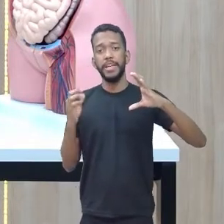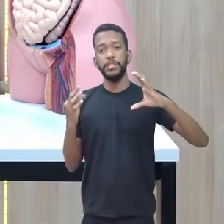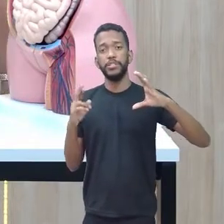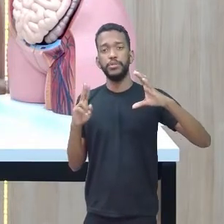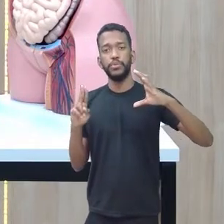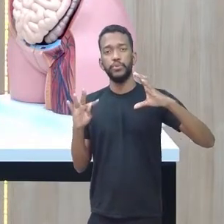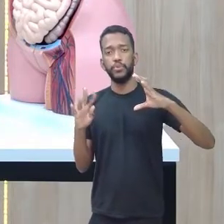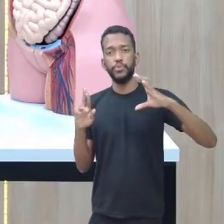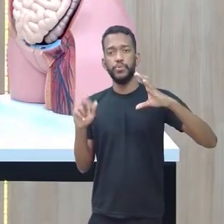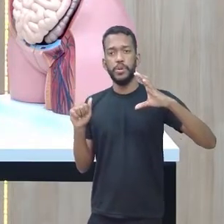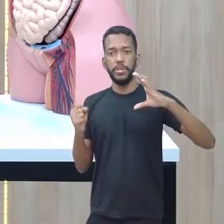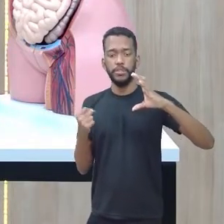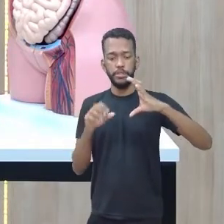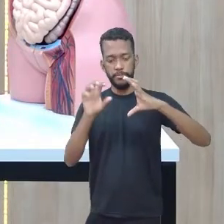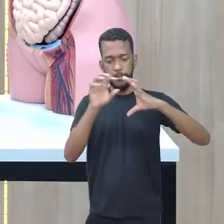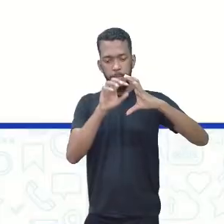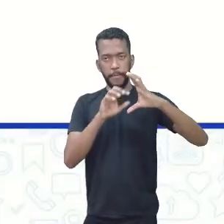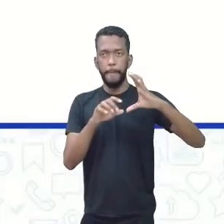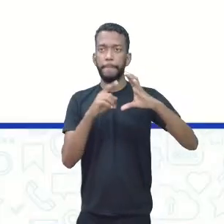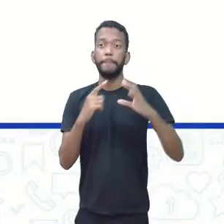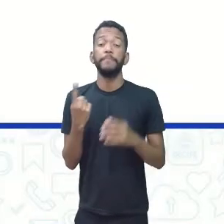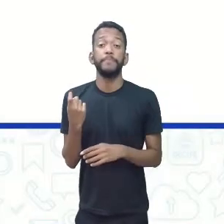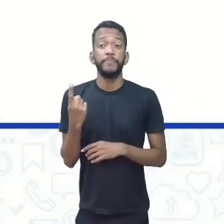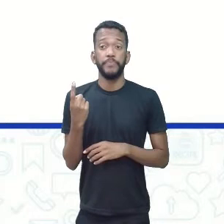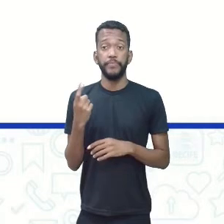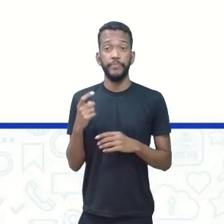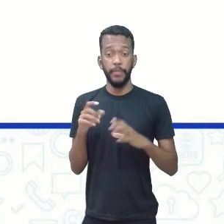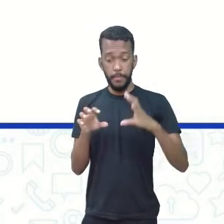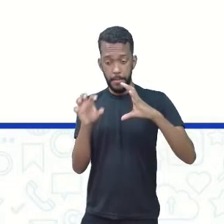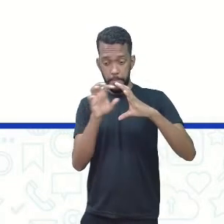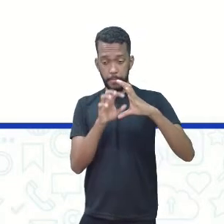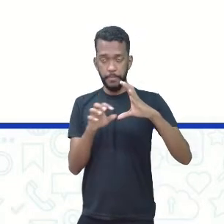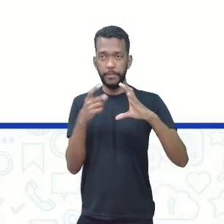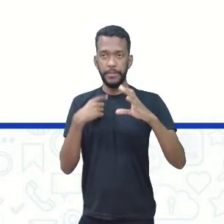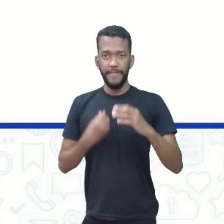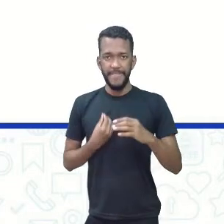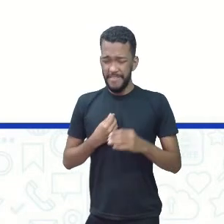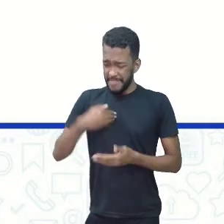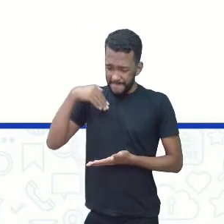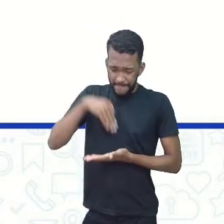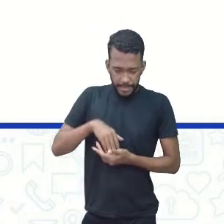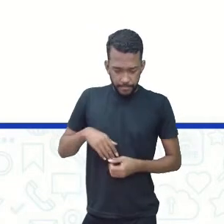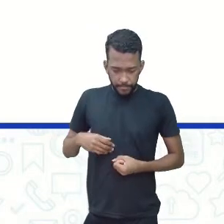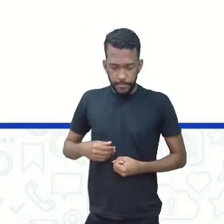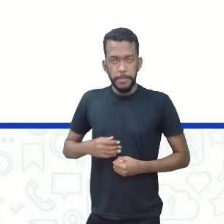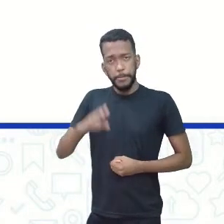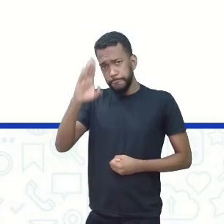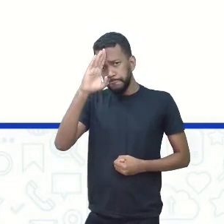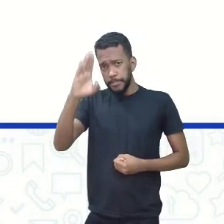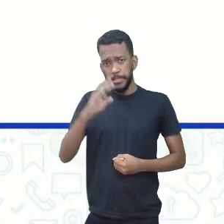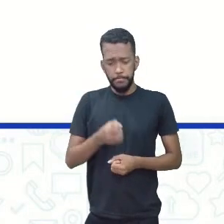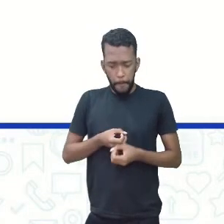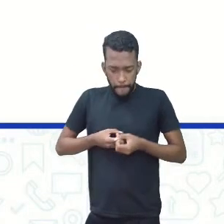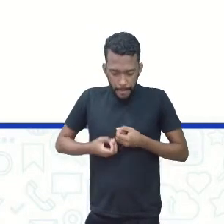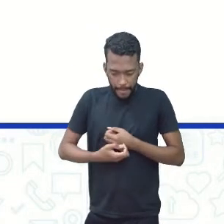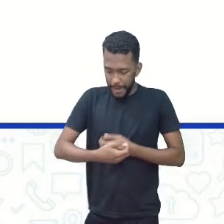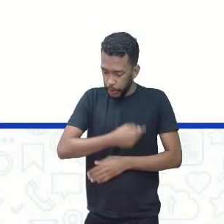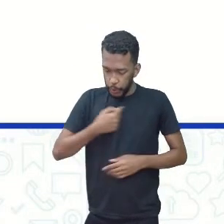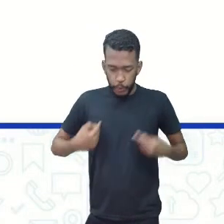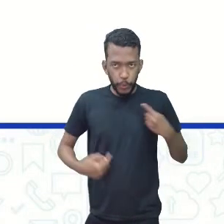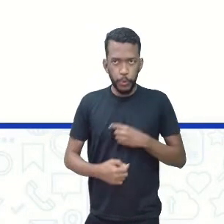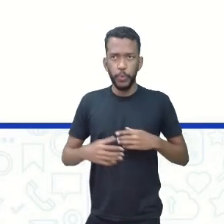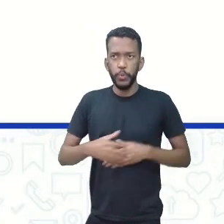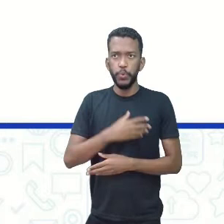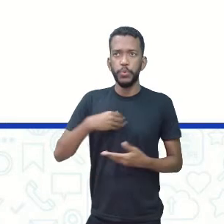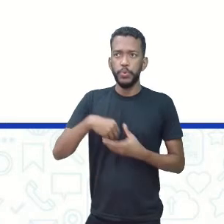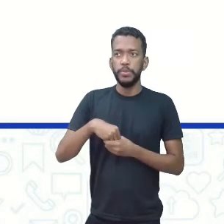diz essa questão. A unidade fundamental de todos os seres vivos é a célula. Veja que até mesmo, gente, no